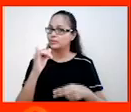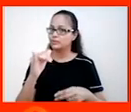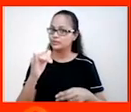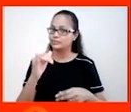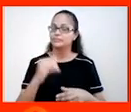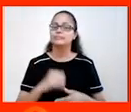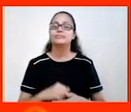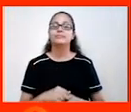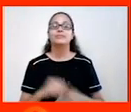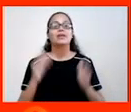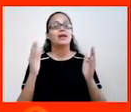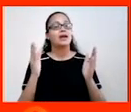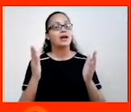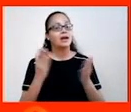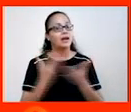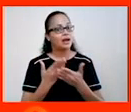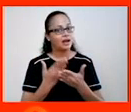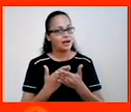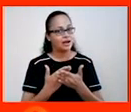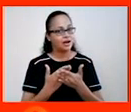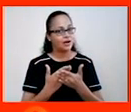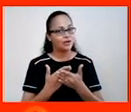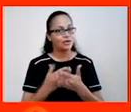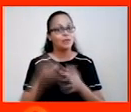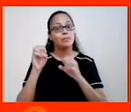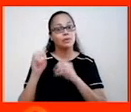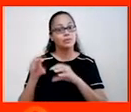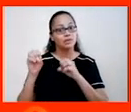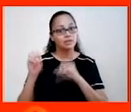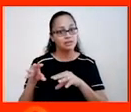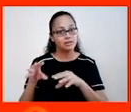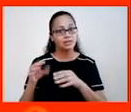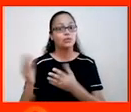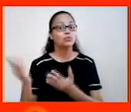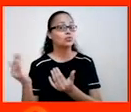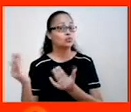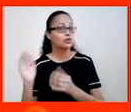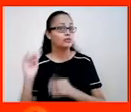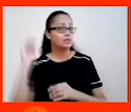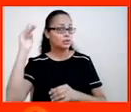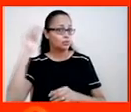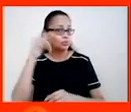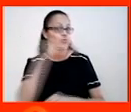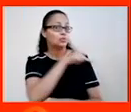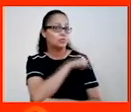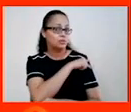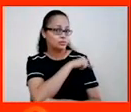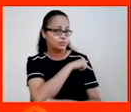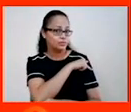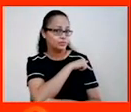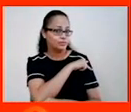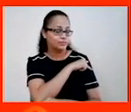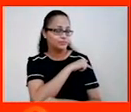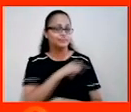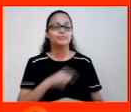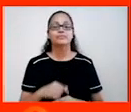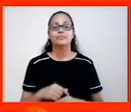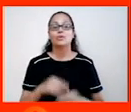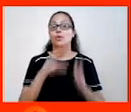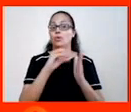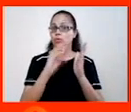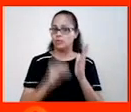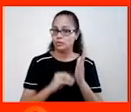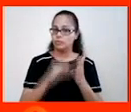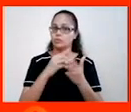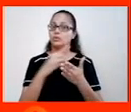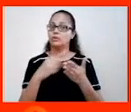energéticos. Essa aula é uma aula da educação de jovens e adultos e do sétimo ano do ensino fundamental. O conteúdo